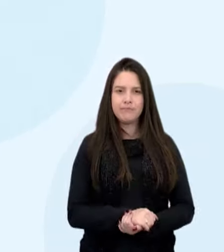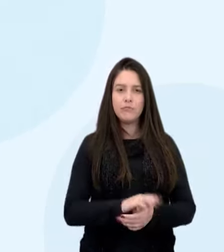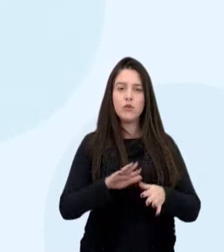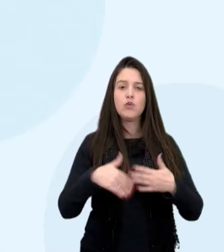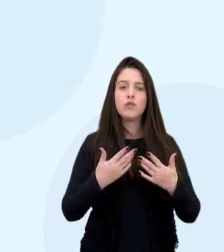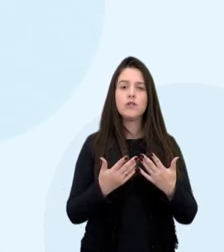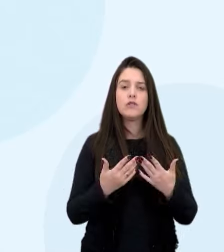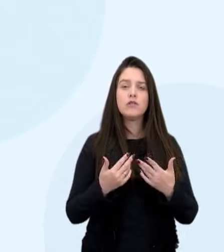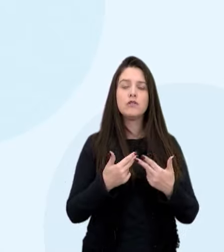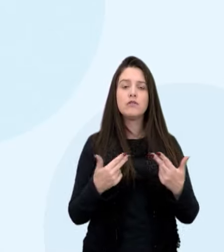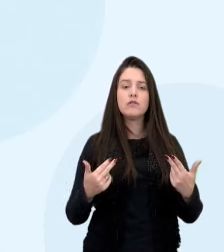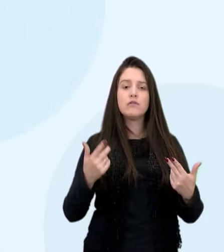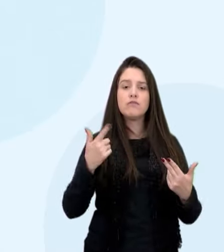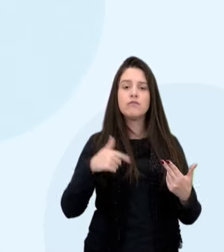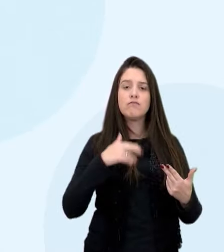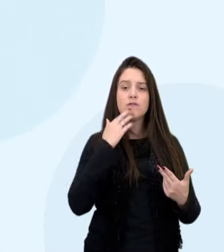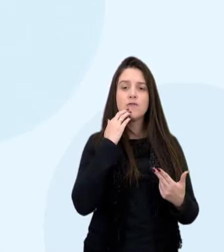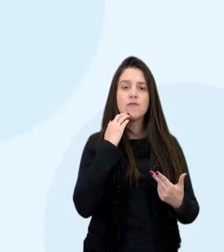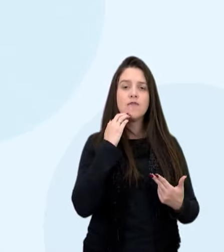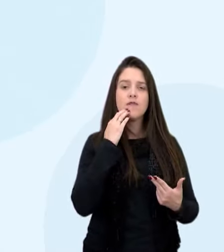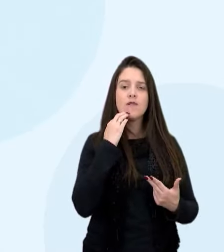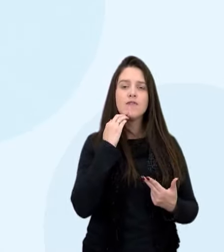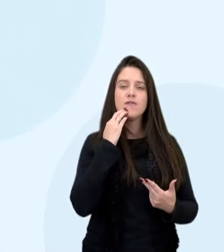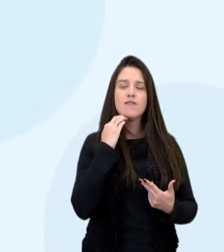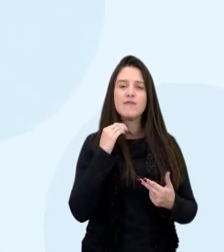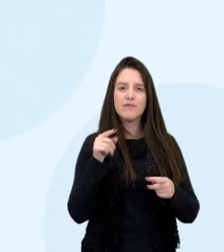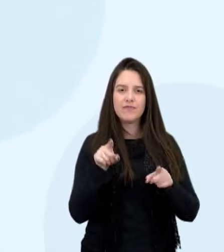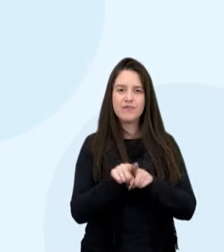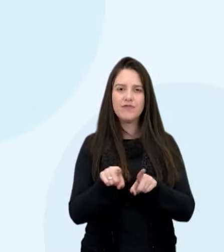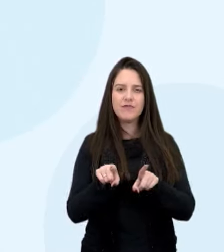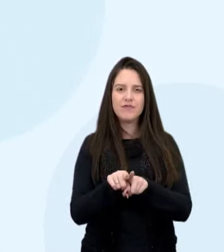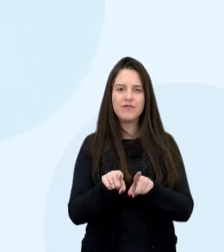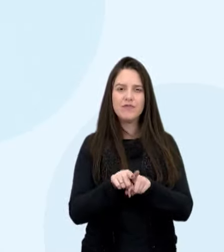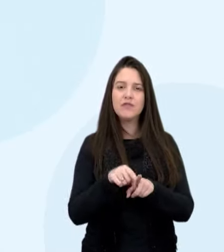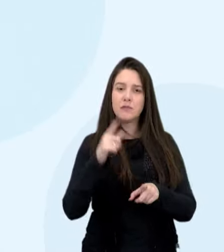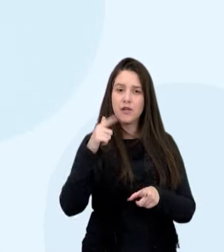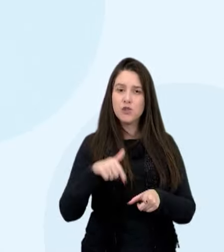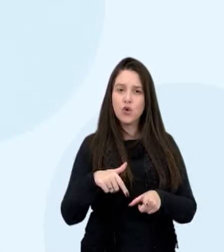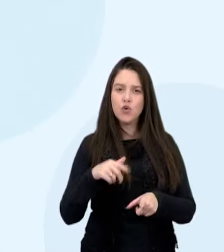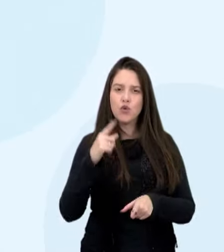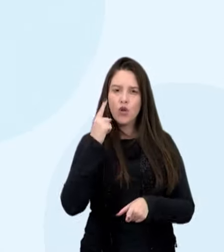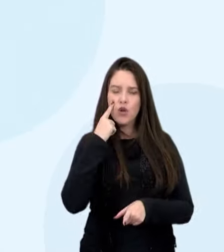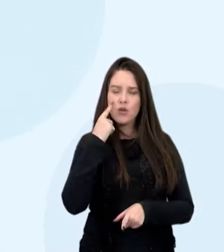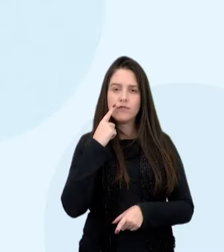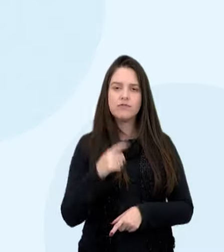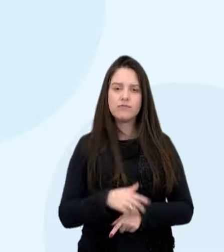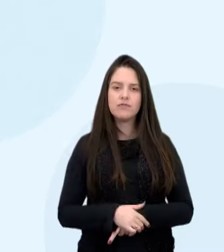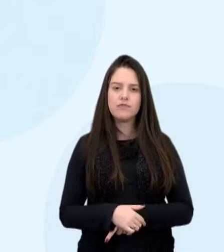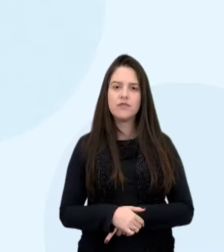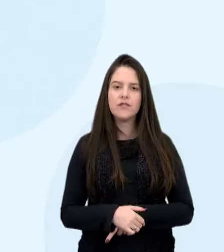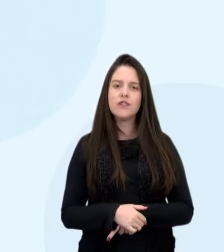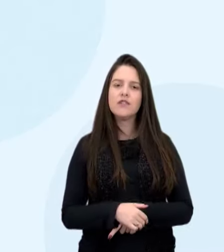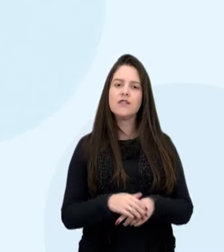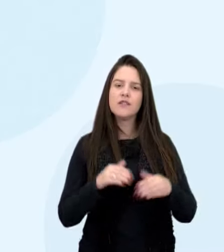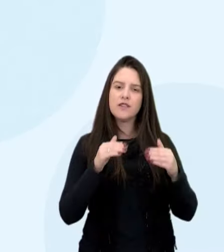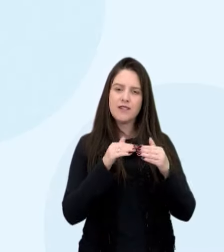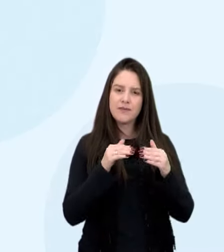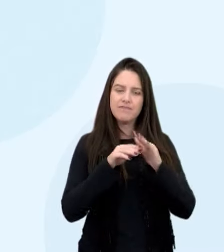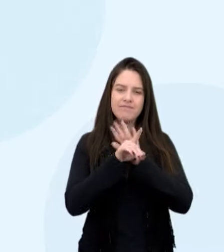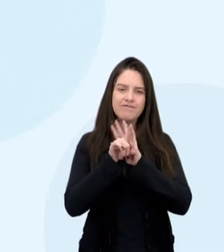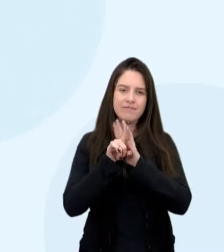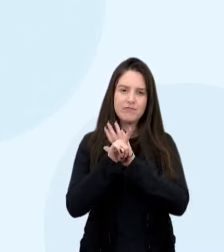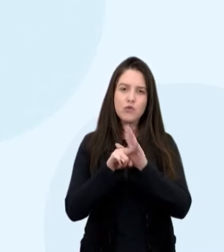Quantos mais eu tenho? Ela comentou mais um. Exato. Né? Será que tem mais outro? Exato, é pesquisa aí. É pesquisa.